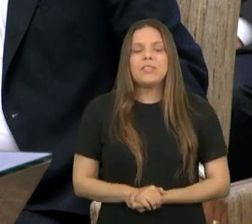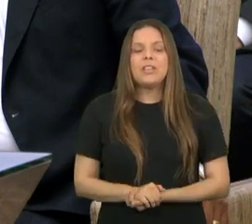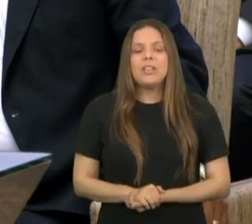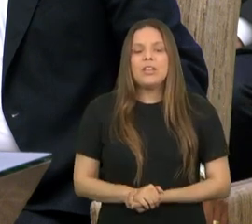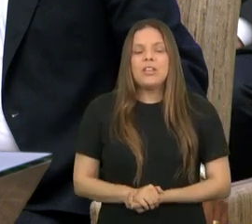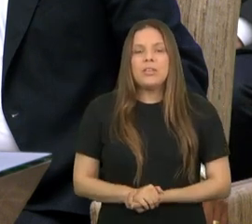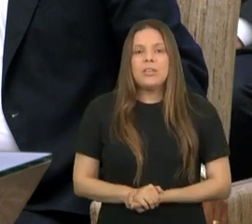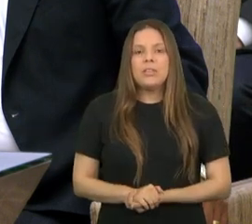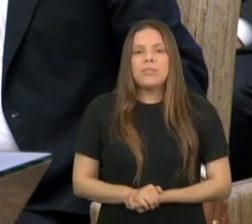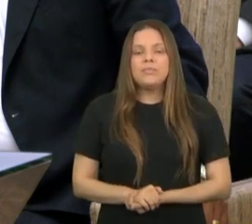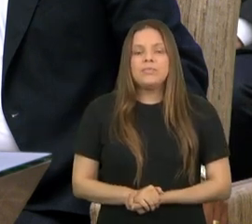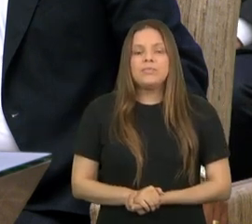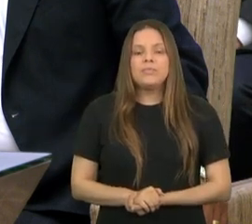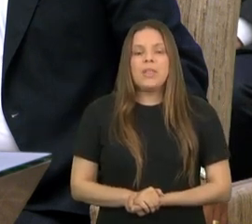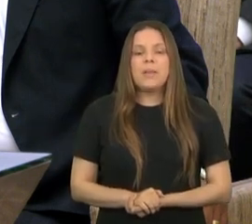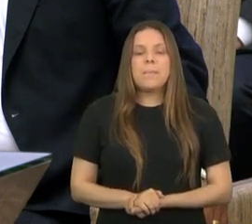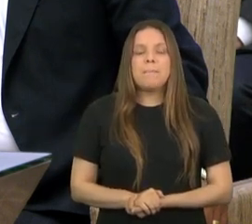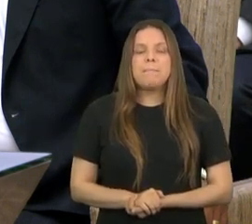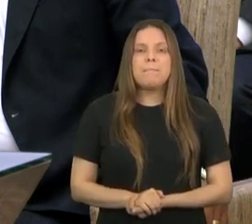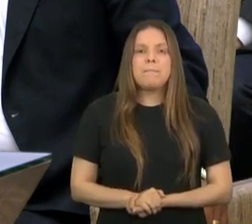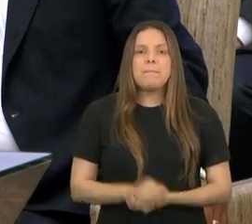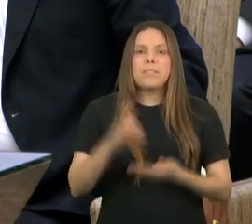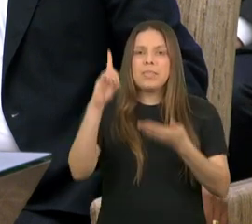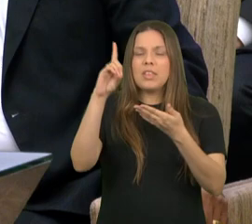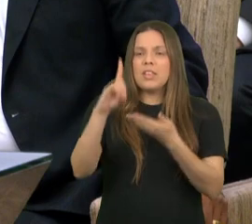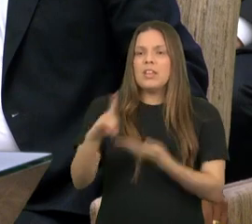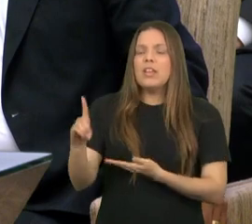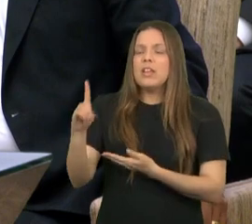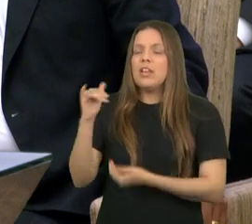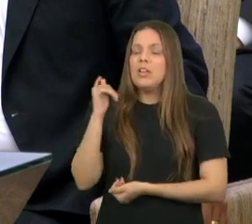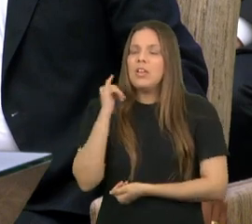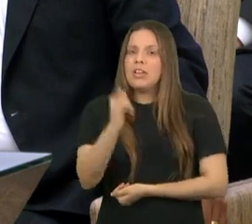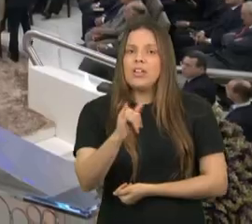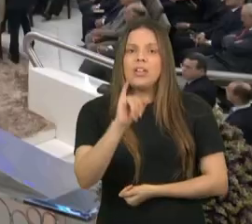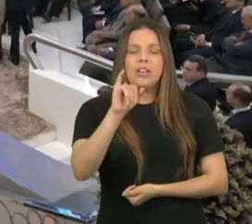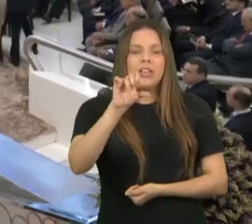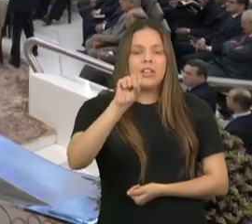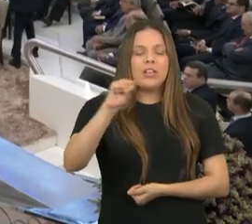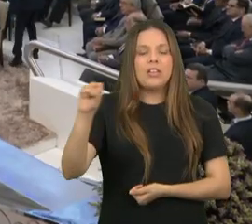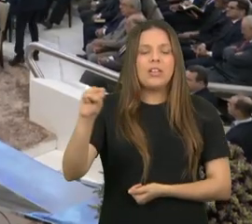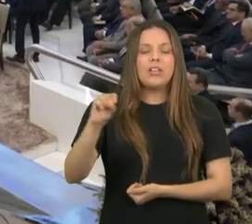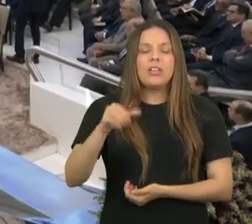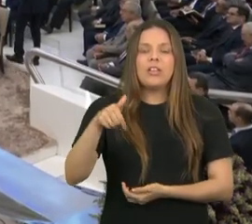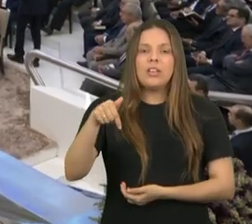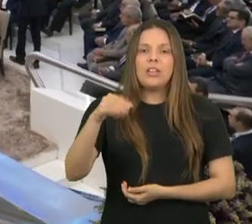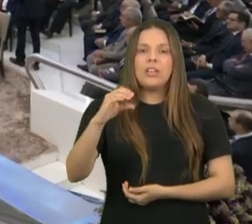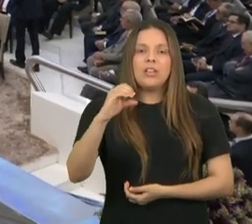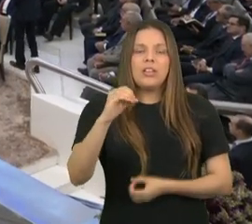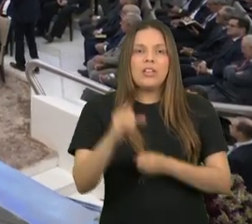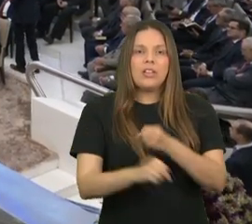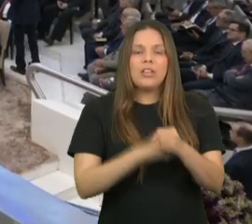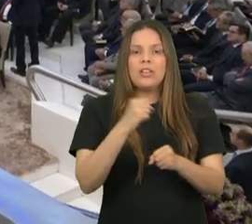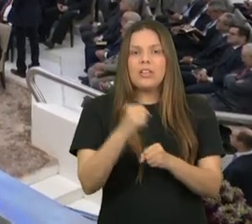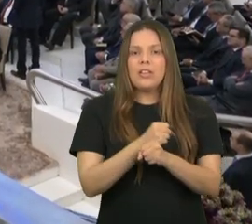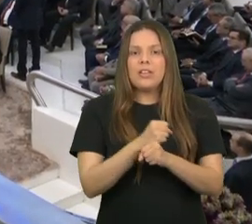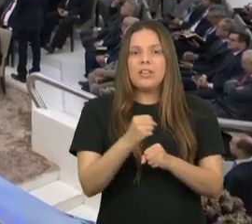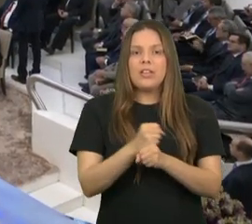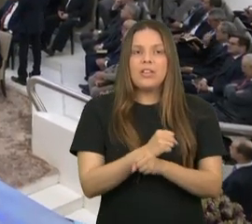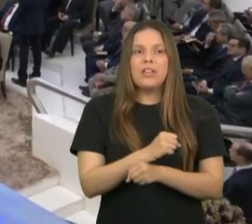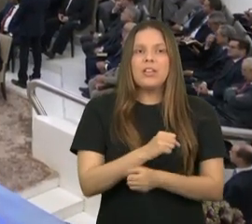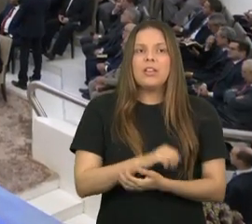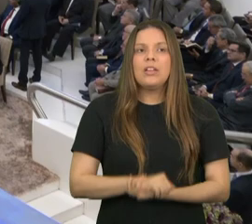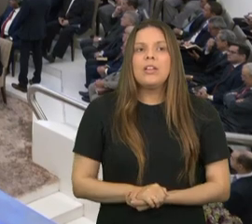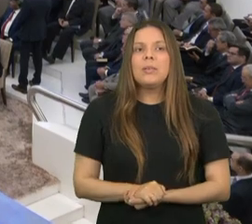que o contexto é outro, mas disse a Tiro, lá no livro de Isaías, que 70 anos era a idade de um rei.